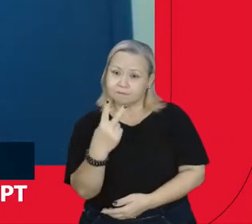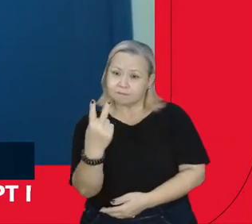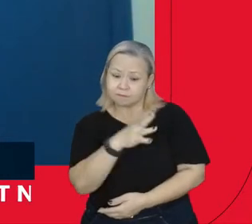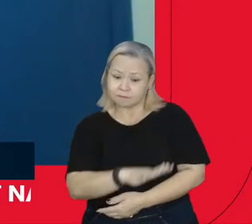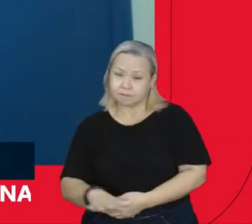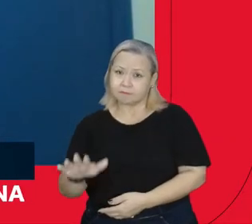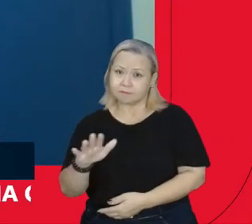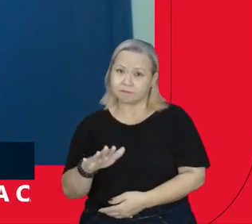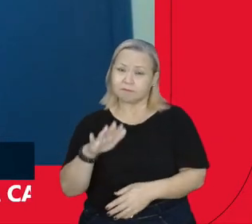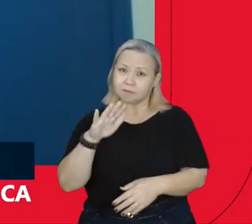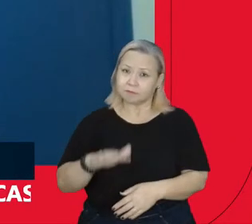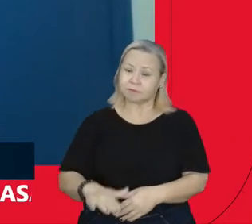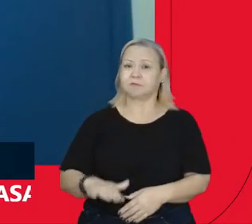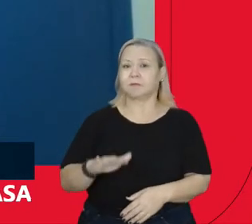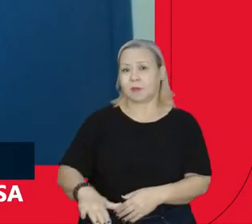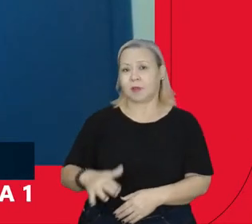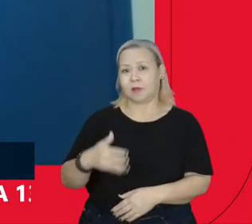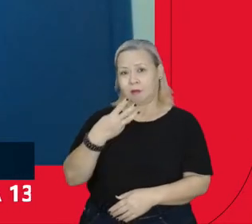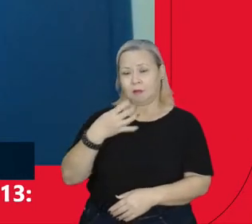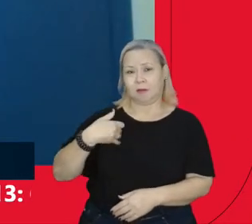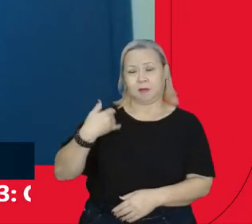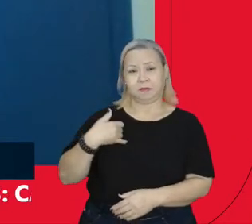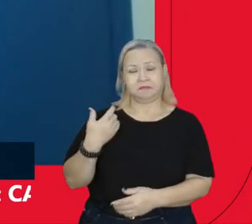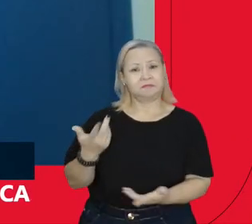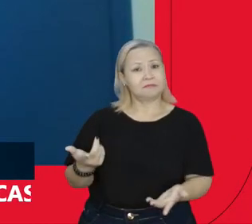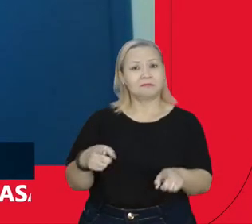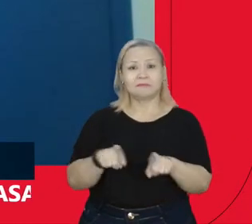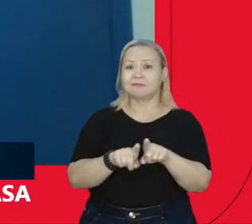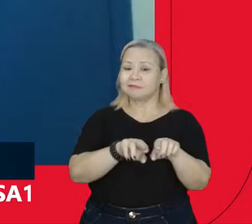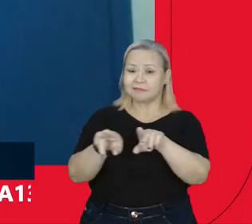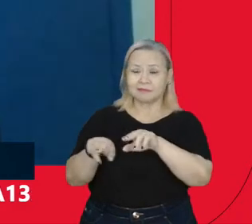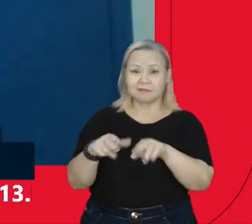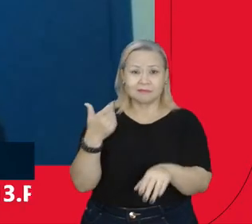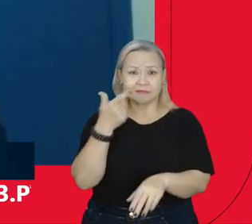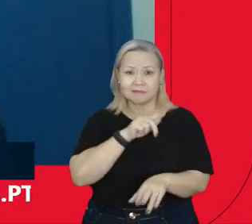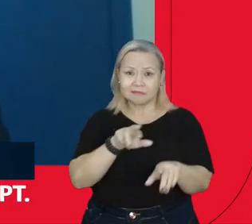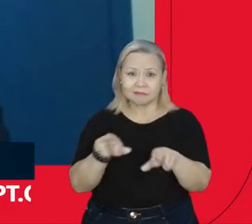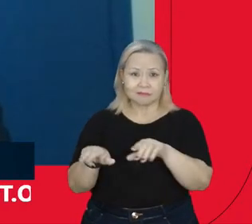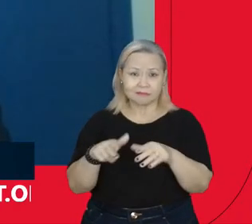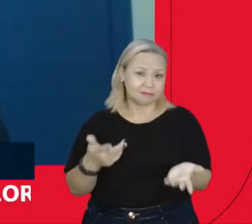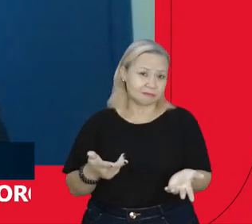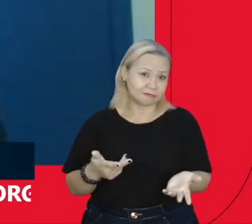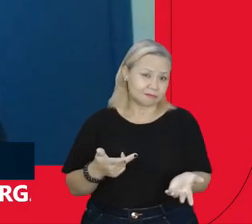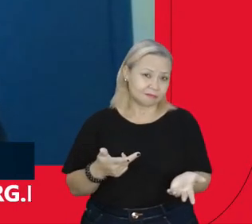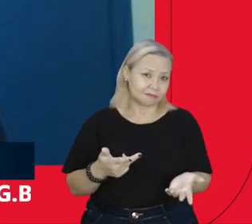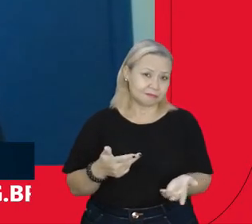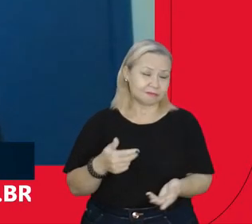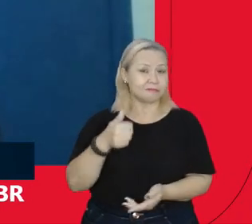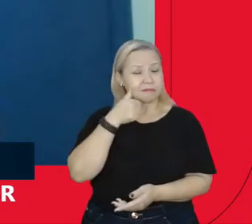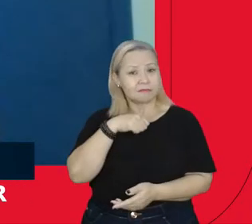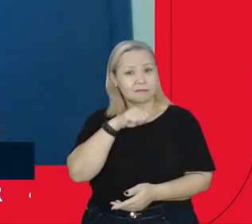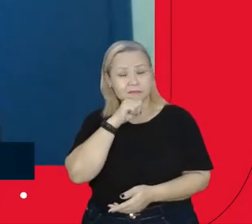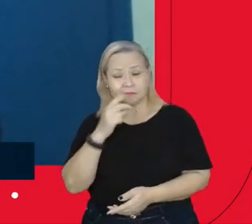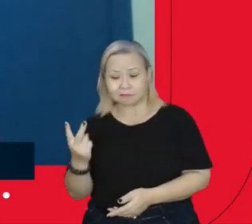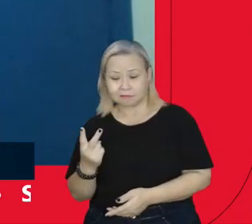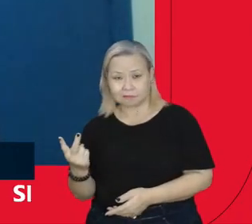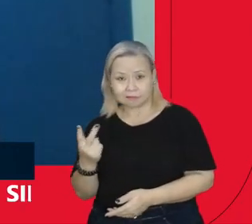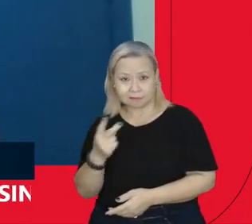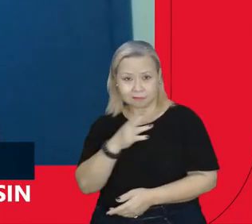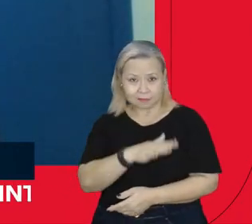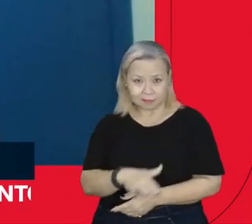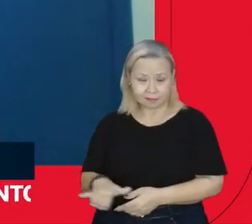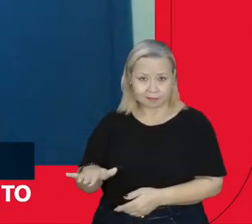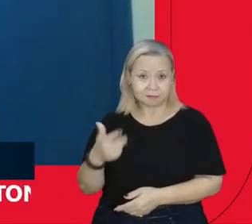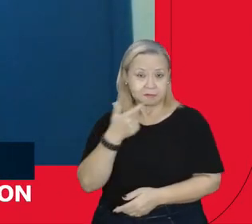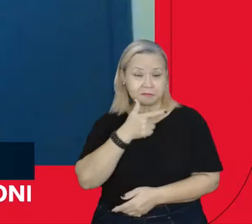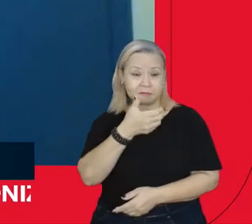com menos de 3 anos de idade, ganha os mesmos R$600, que dá 200 por pessoa, a mãe mais duas crianças, né? Ganha os